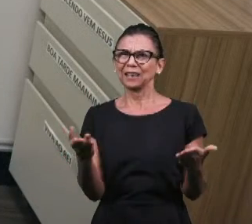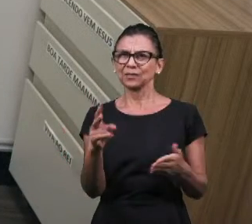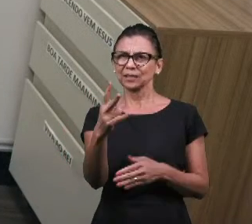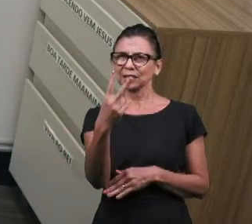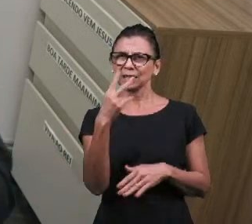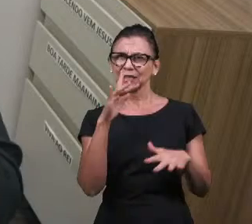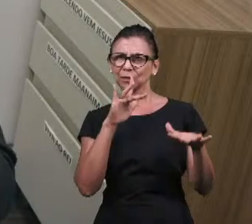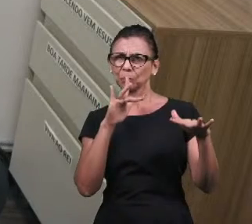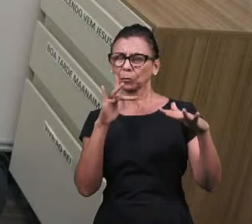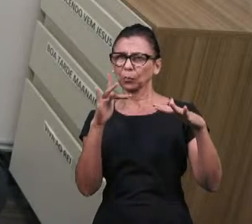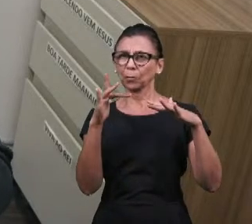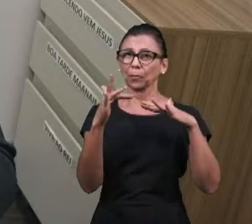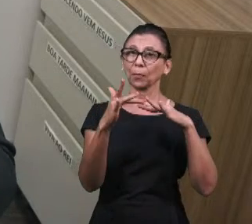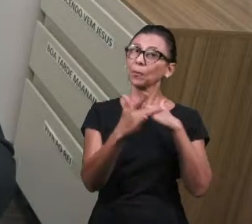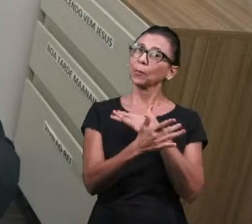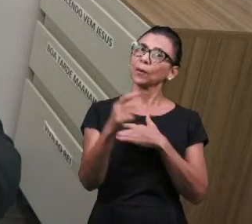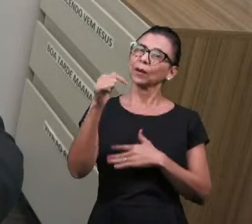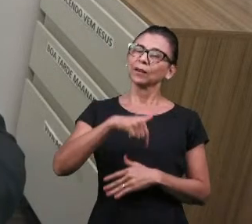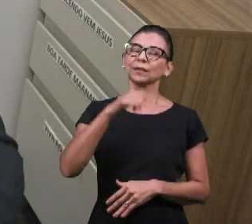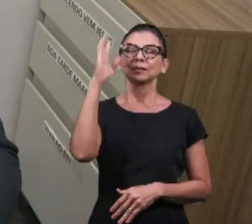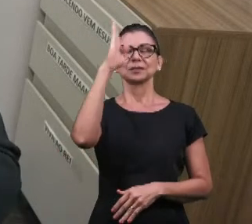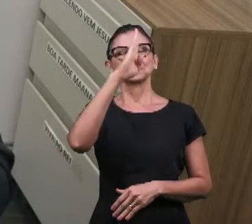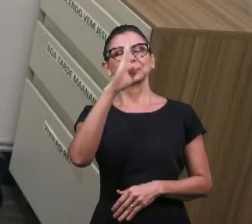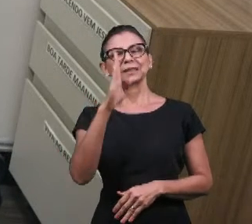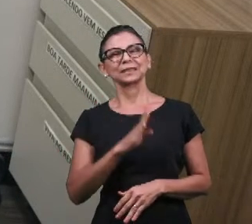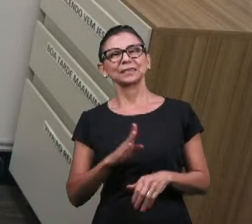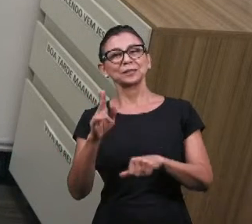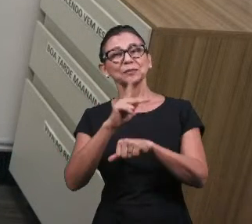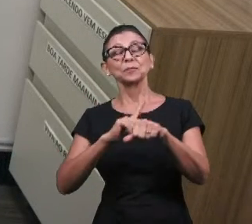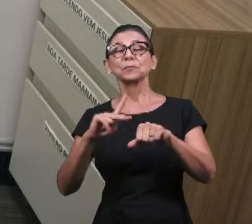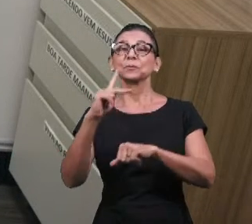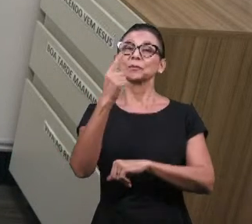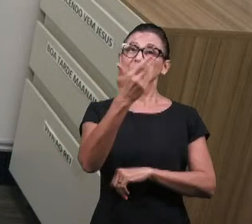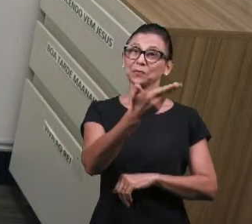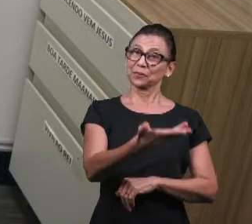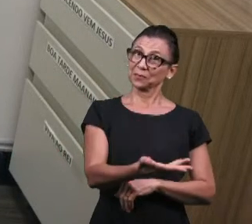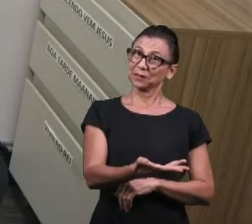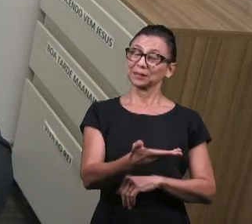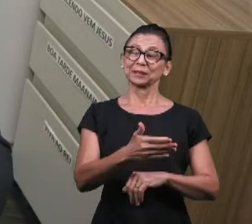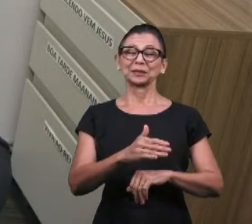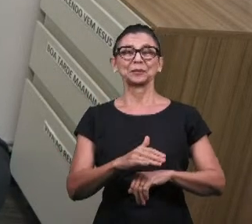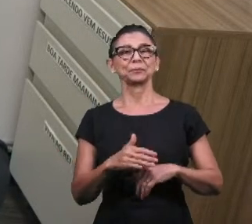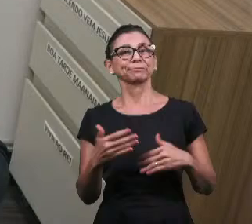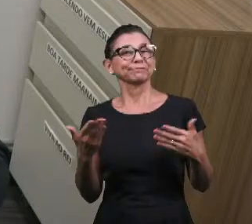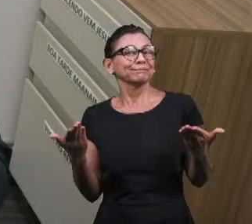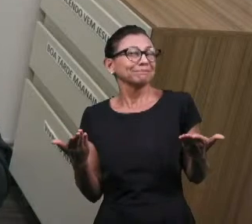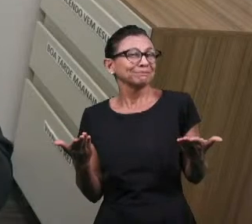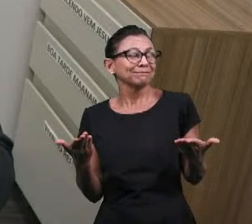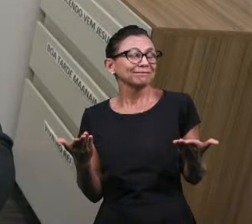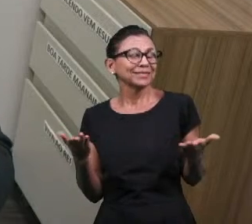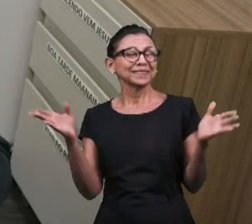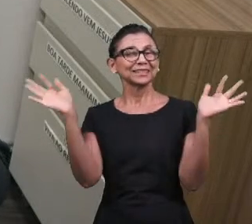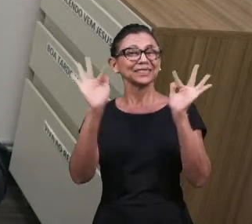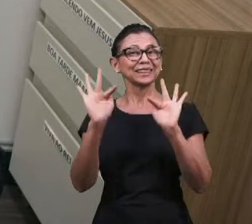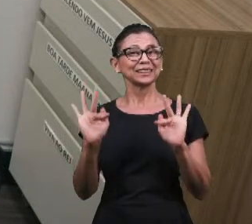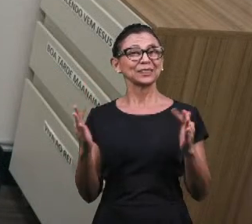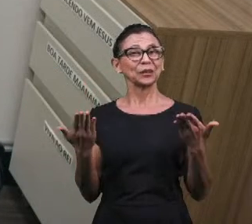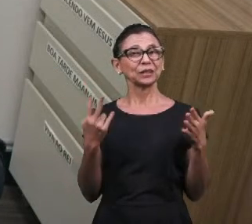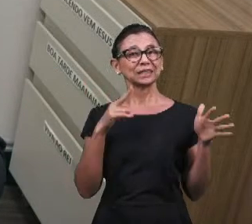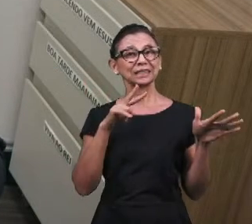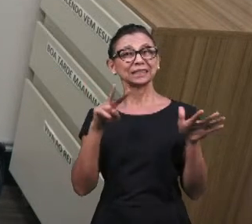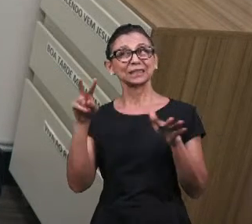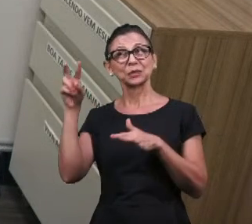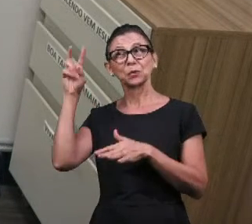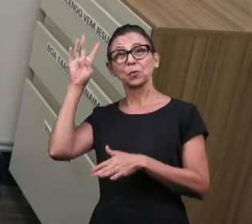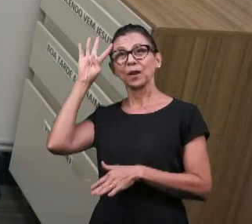plataformas digitais, aqui no Brasil, no exterior. E nós estamos felizes, né? Hoje é quarta-feira, dia 3